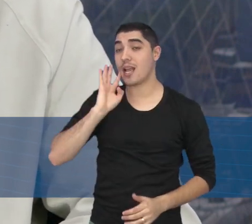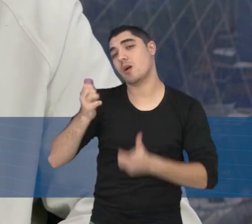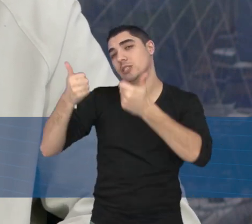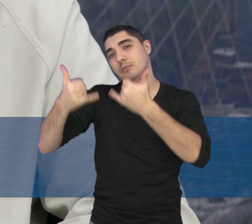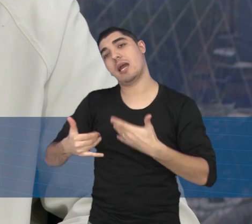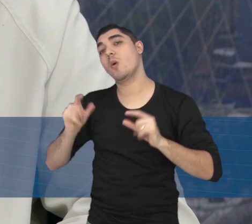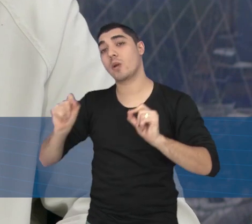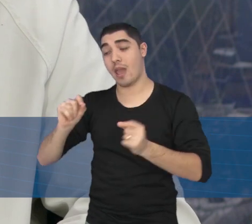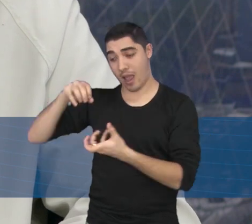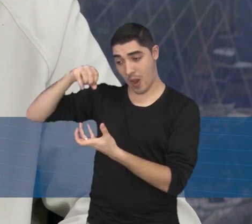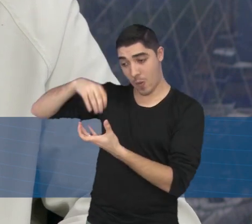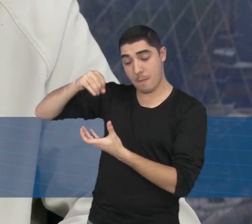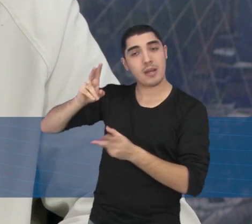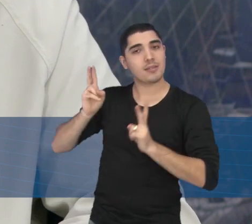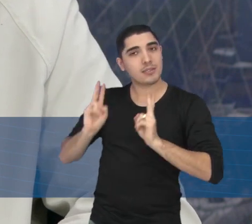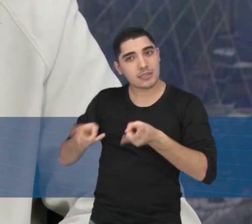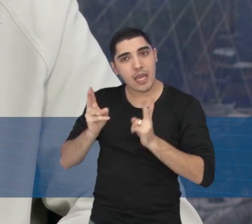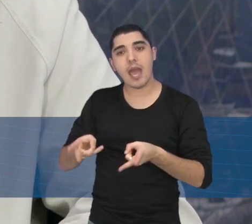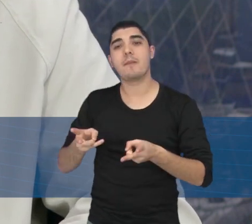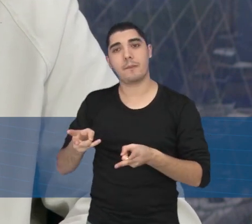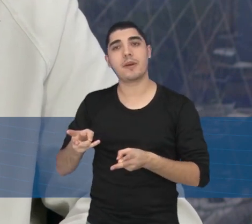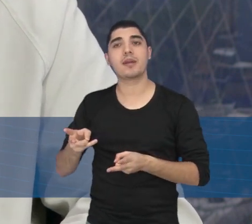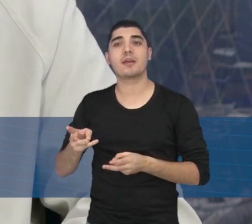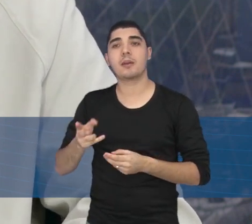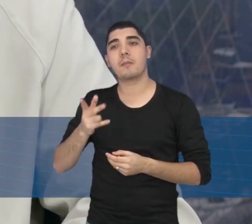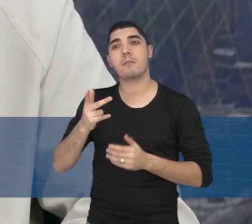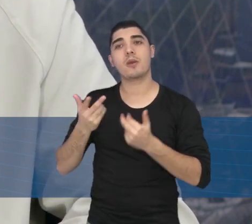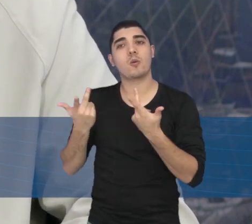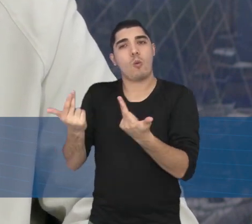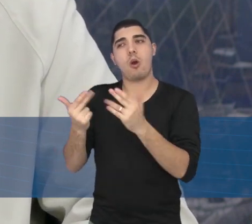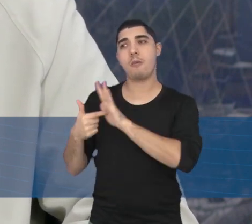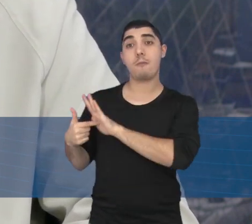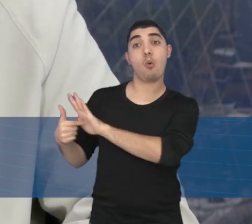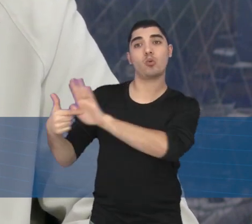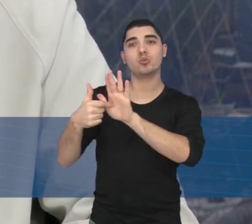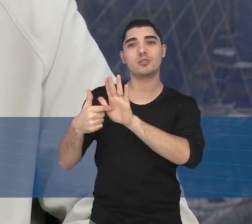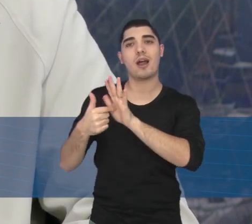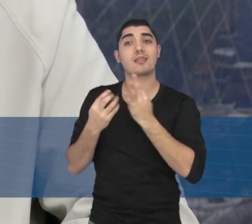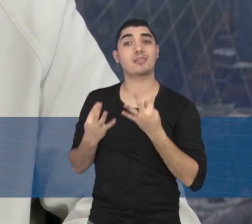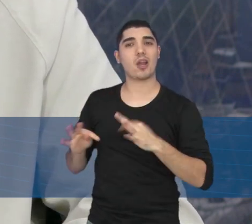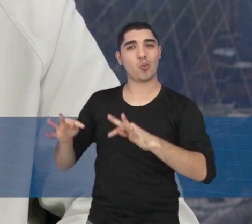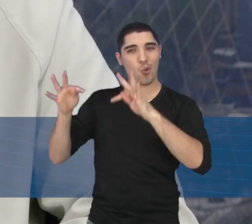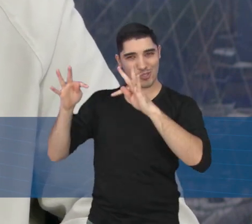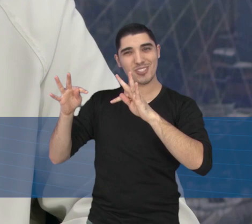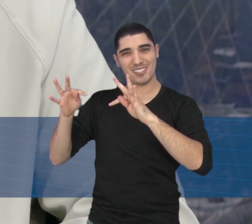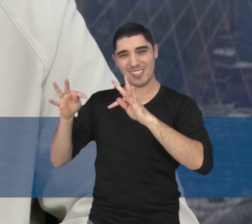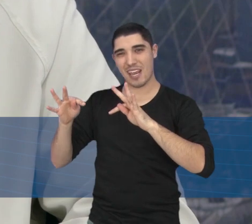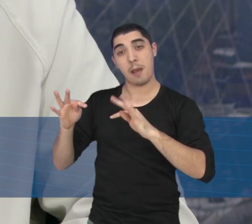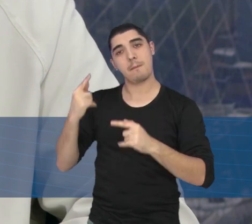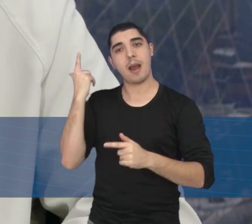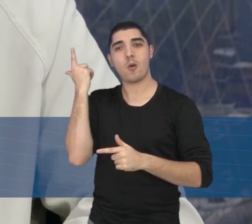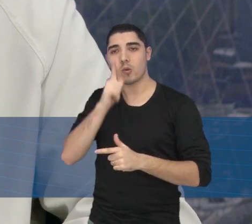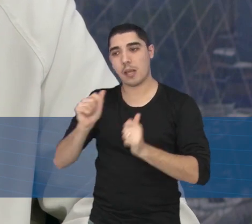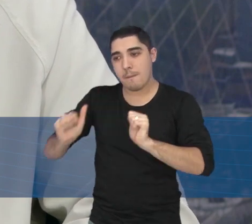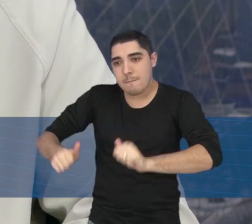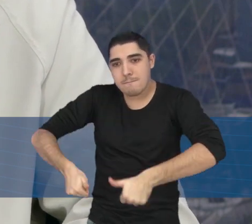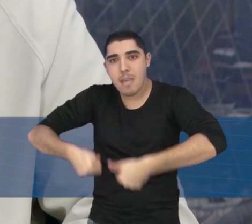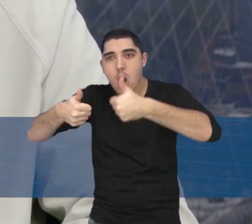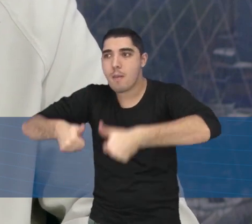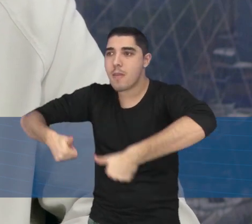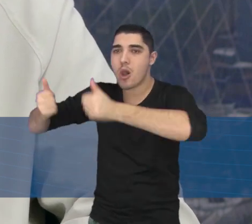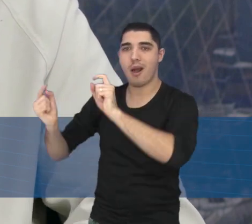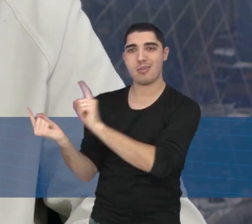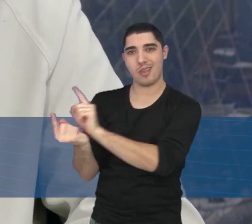Urban de modo geral, ela gosta de imprimir um pouco de tecnologia em tudo que ela faz para melhorar as coisas de modo